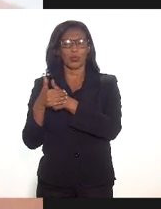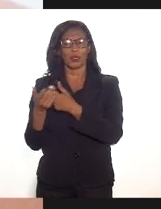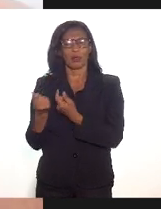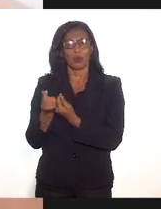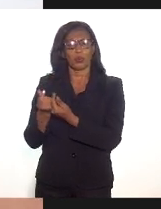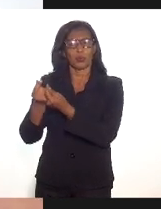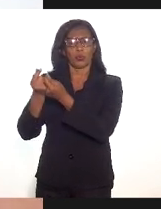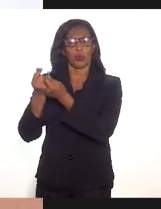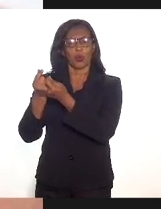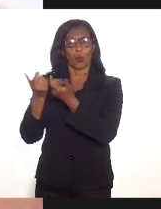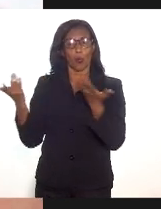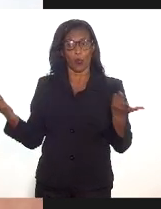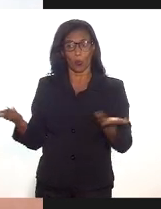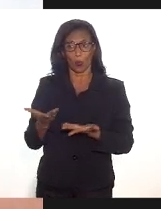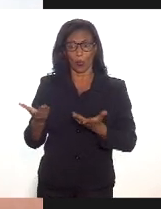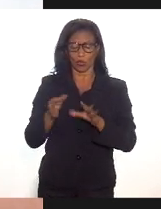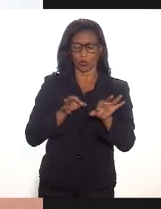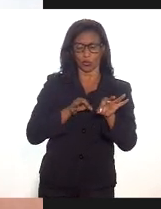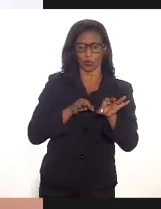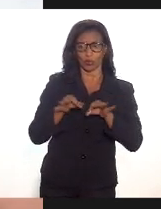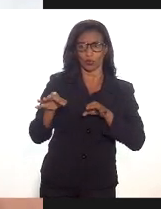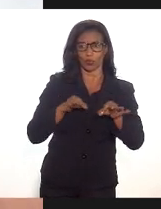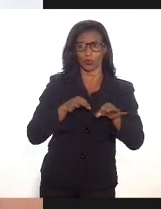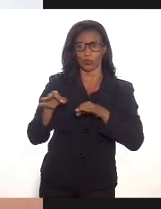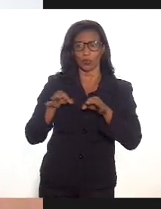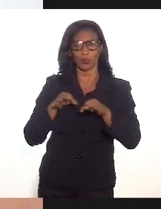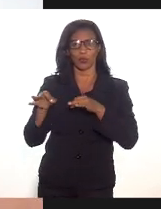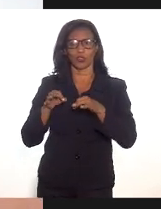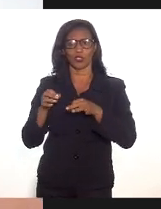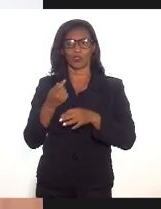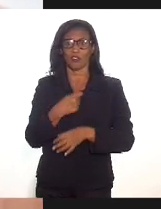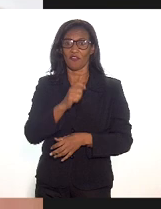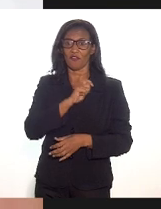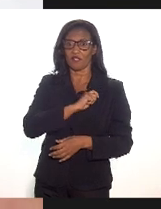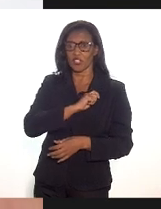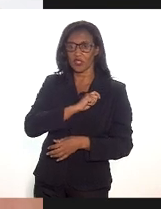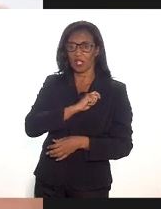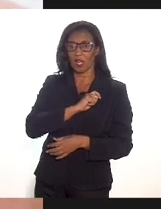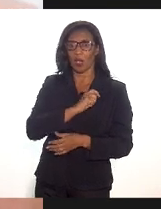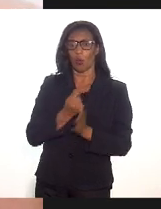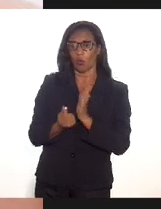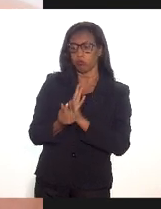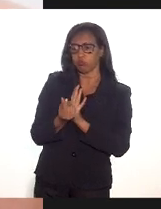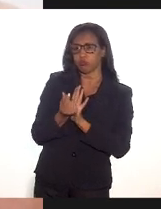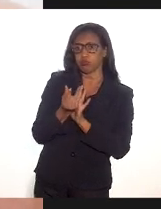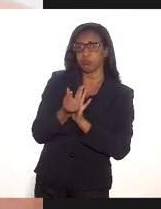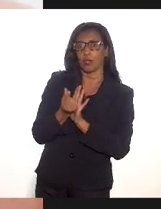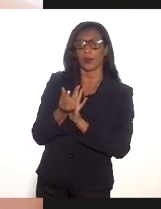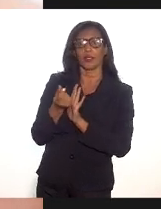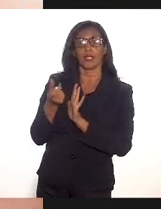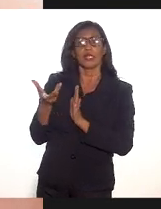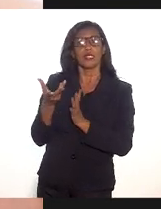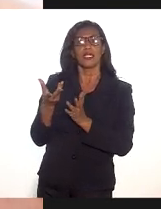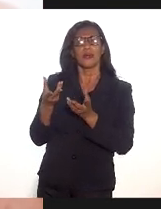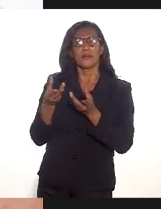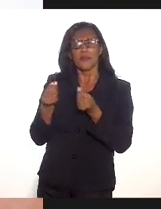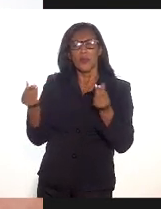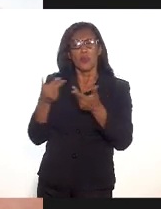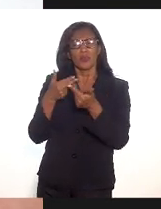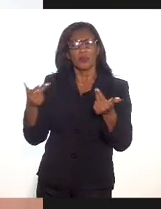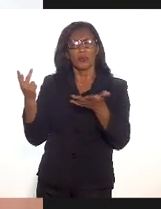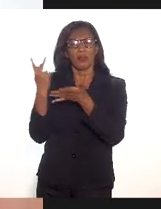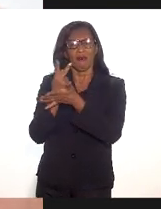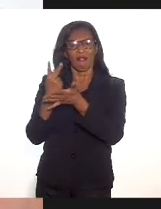quando lançam hoje um projeto de recuperação fiscal, que é cheio e possui muitas irregularidades,